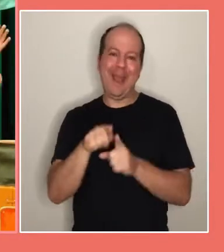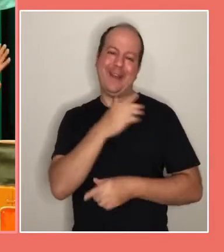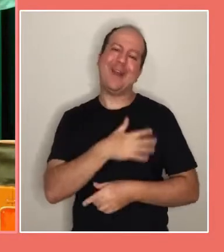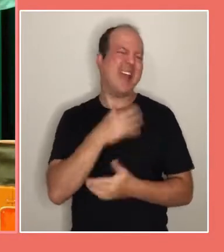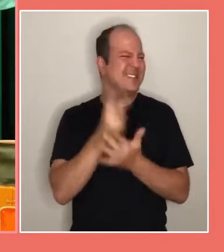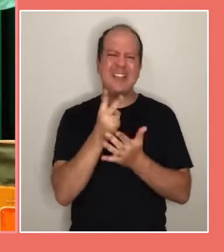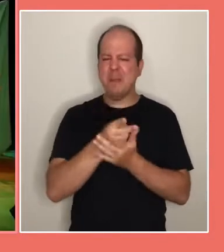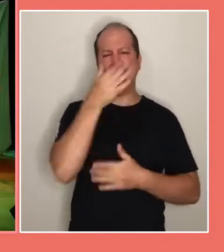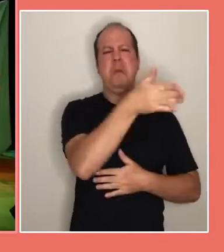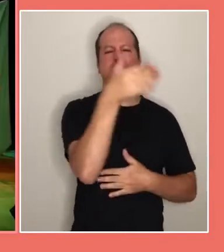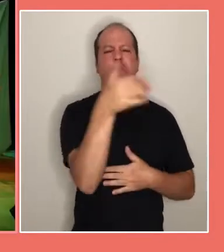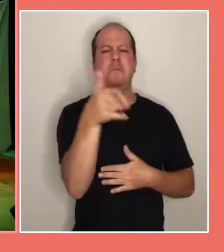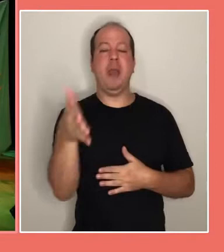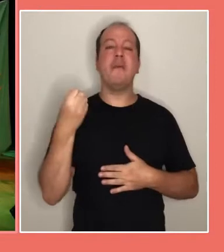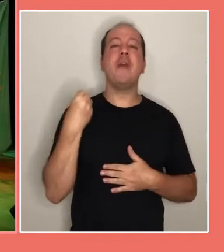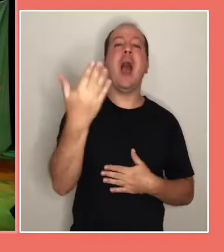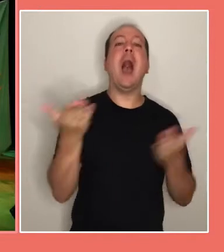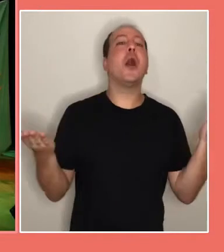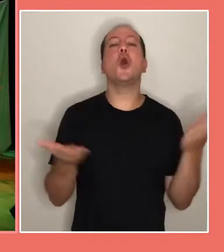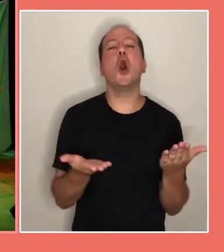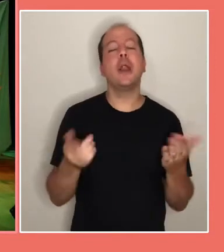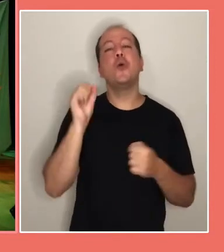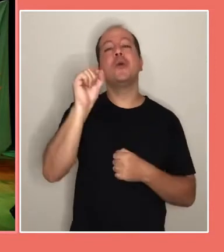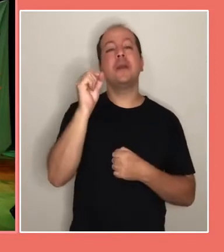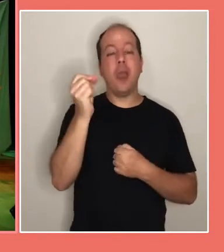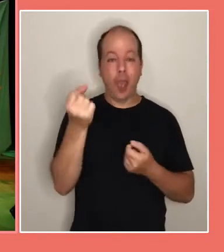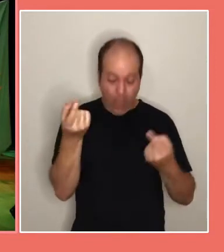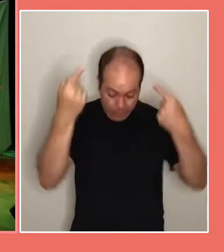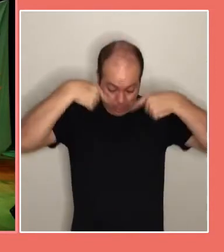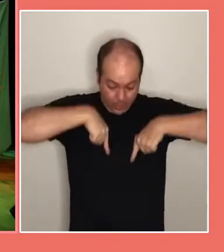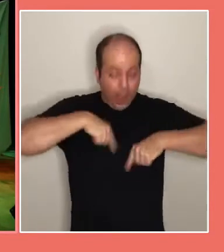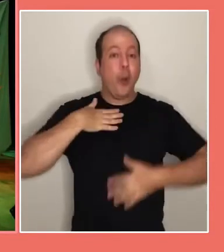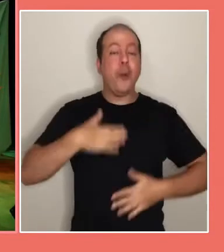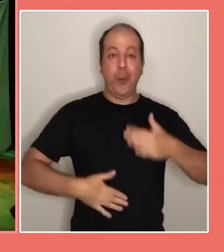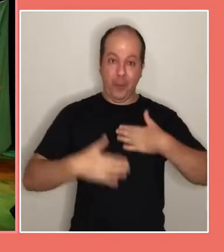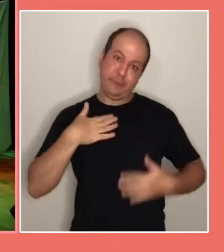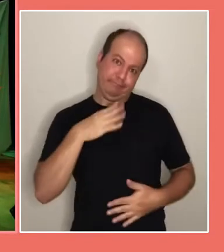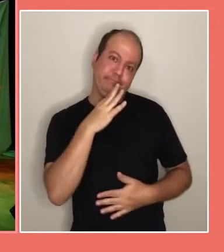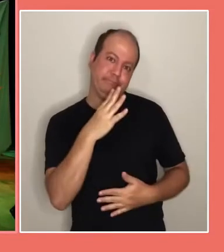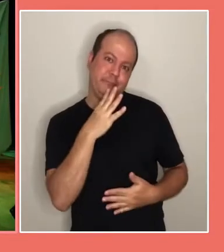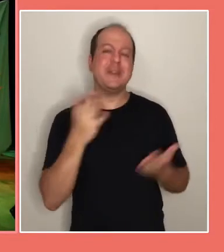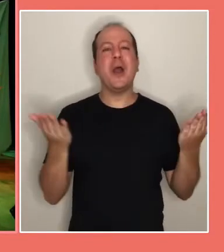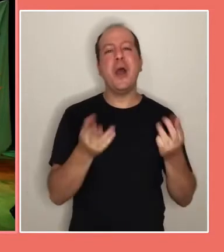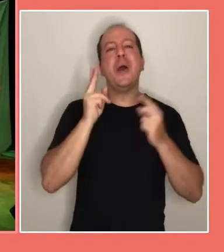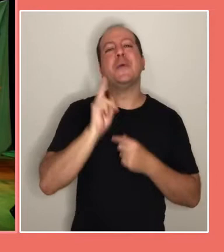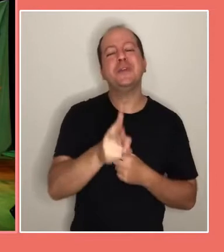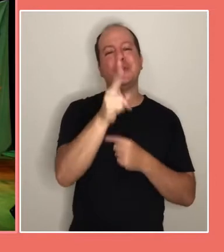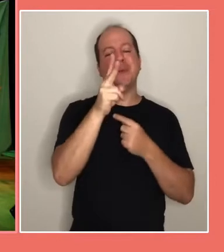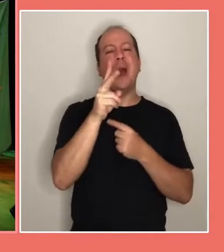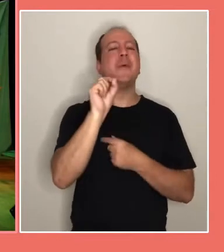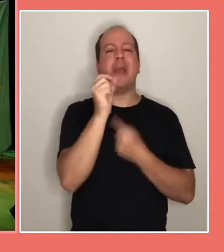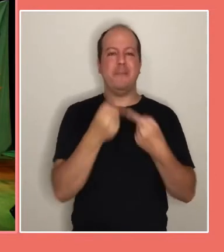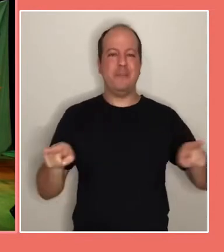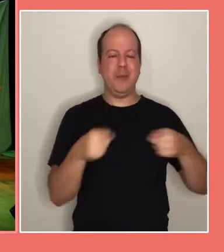estou sempre viajando. Por exemplo, agora mesmo a gente viajou para dentro do nosso corpo. Exatamente. Né? Vamos continuar essa viagem então? Vamos,